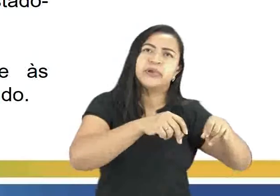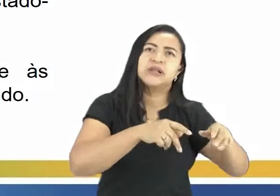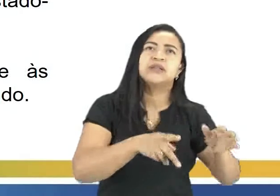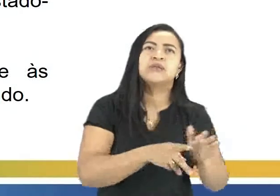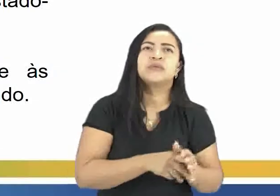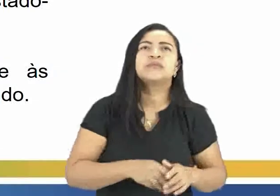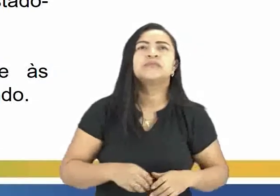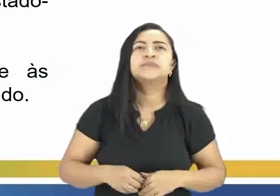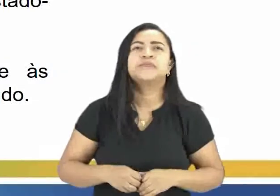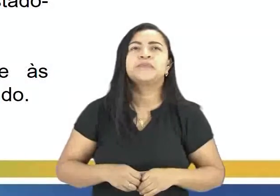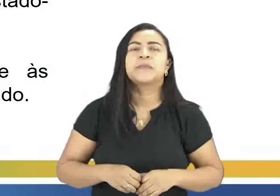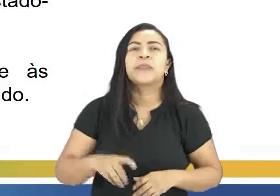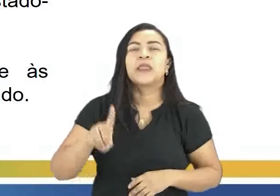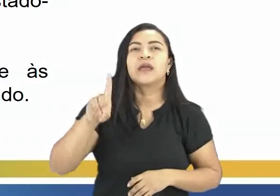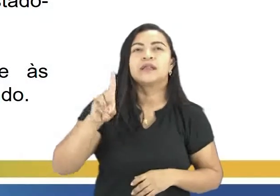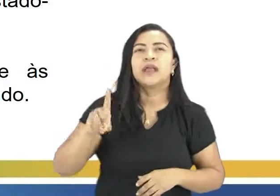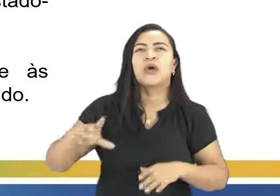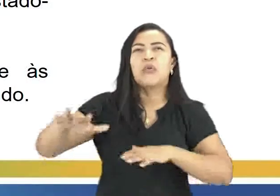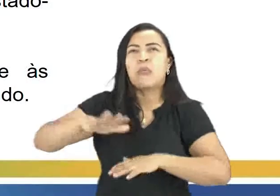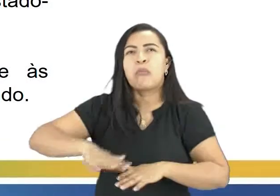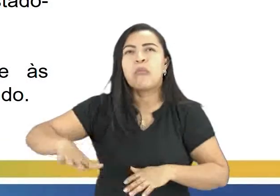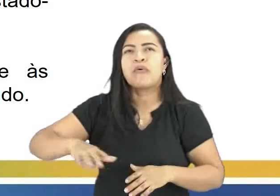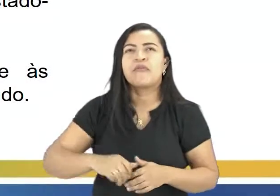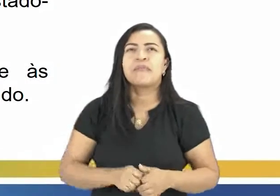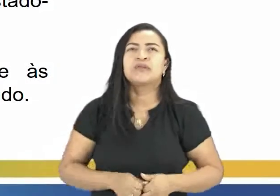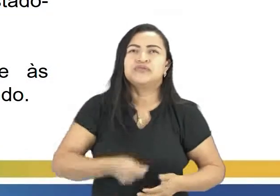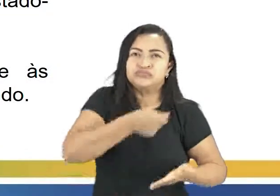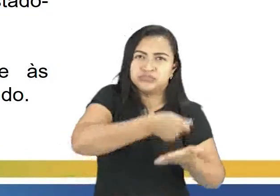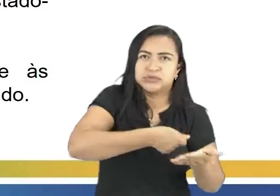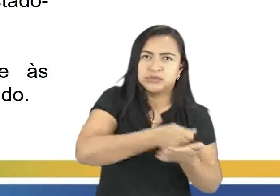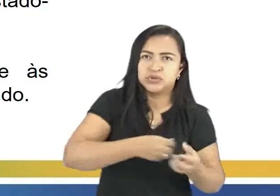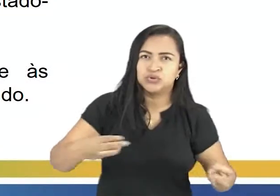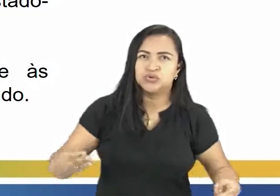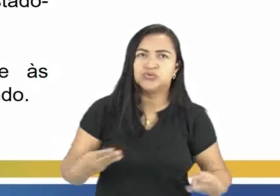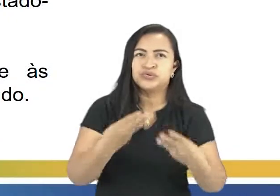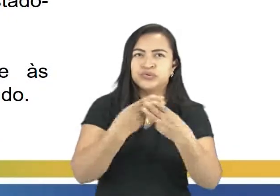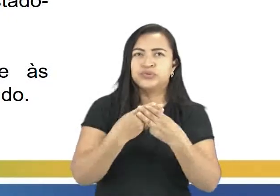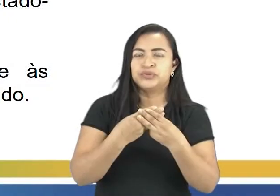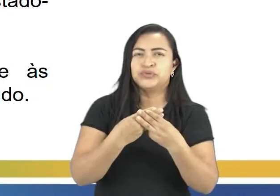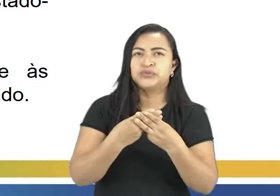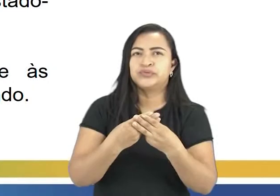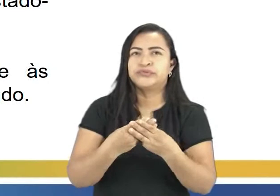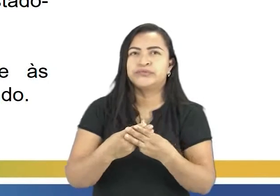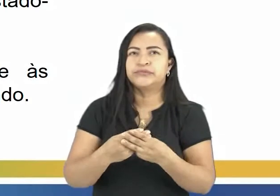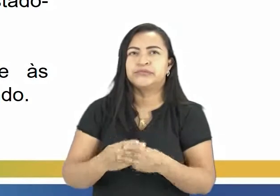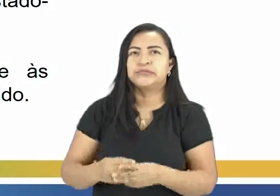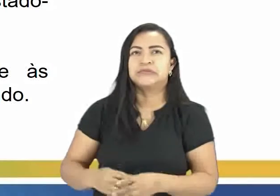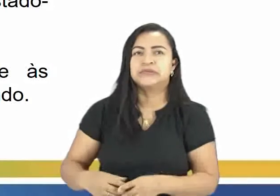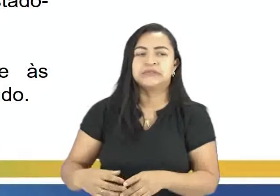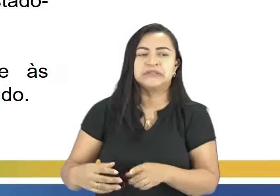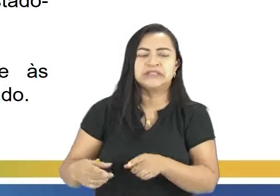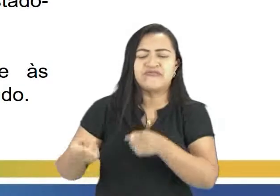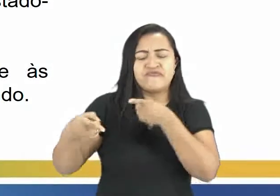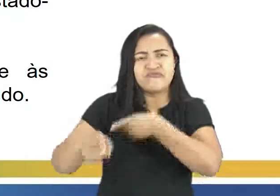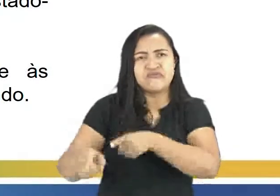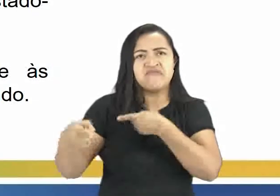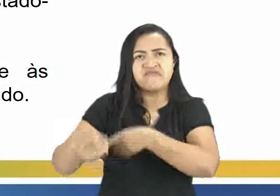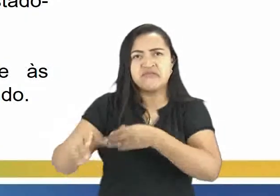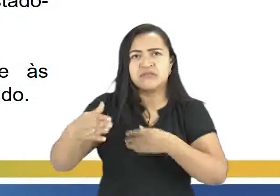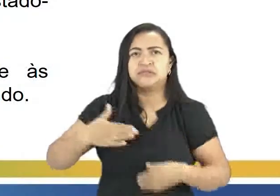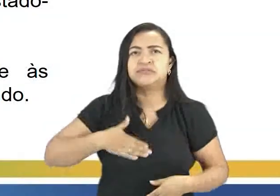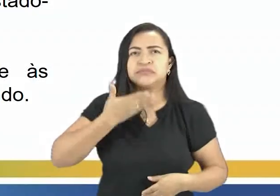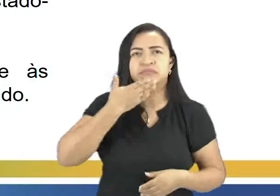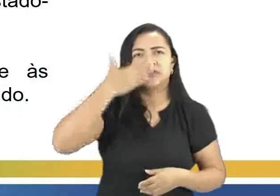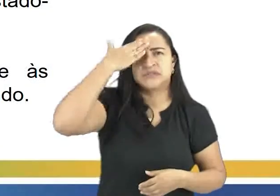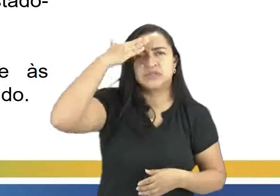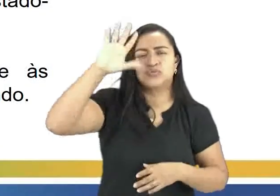Estado-nação. E D. O movimento de resistência dos judeus frente às constantes ameaças árabes promovidas em todo o mundo. E letra E.